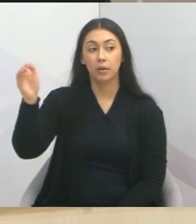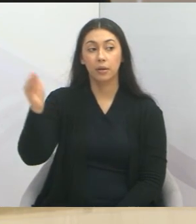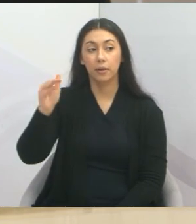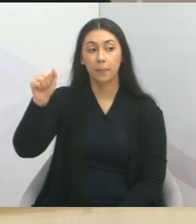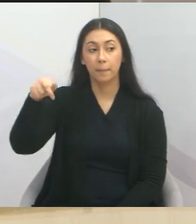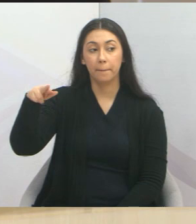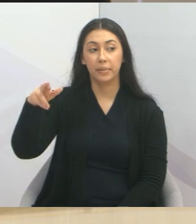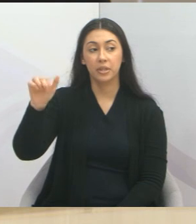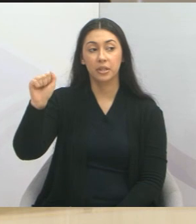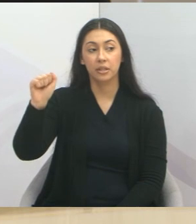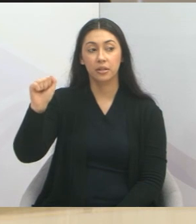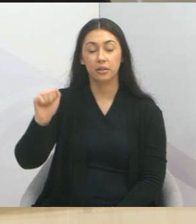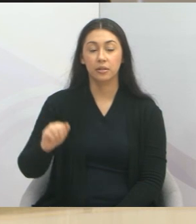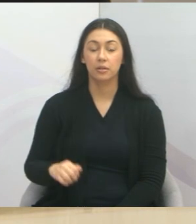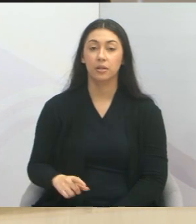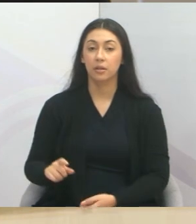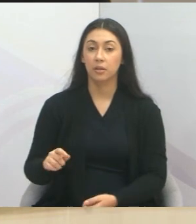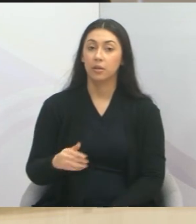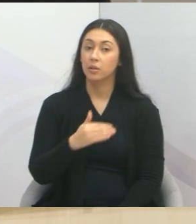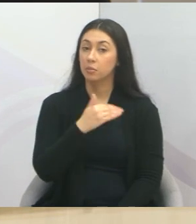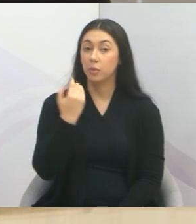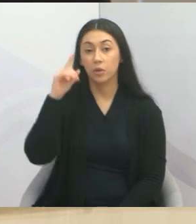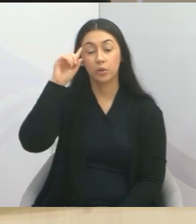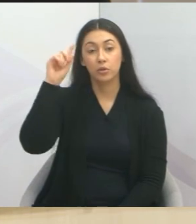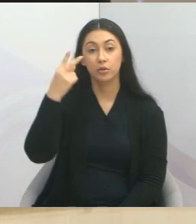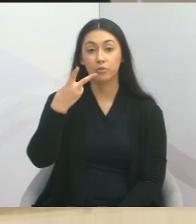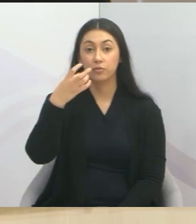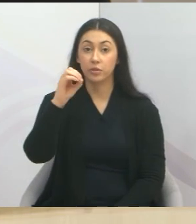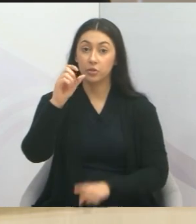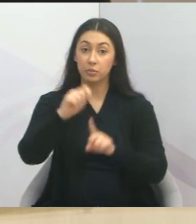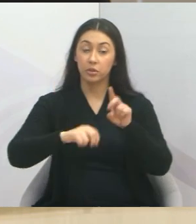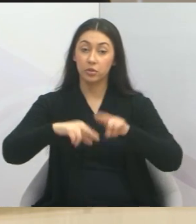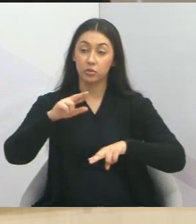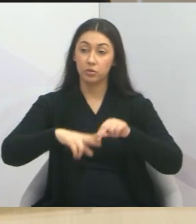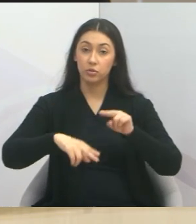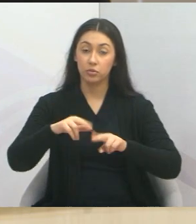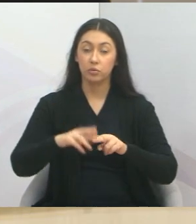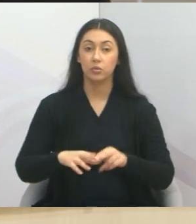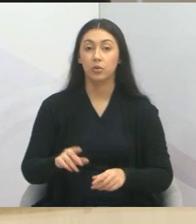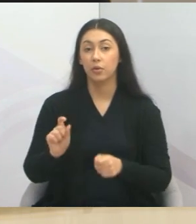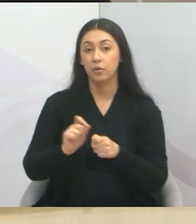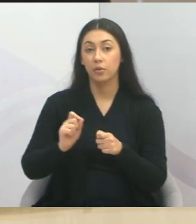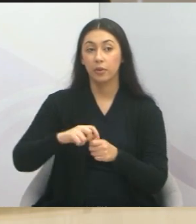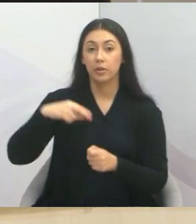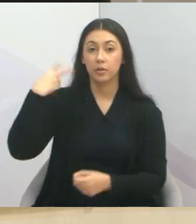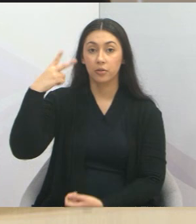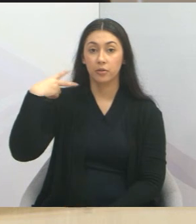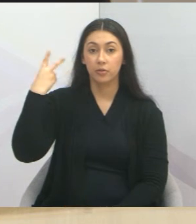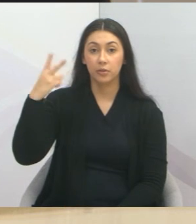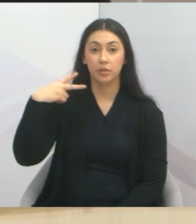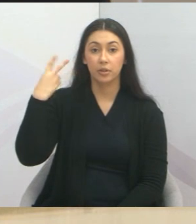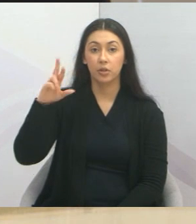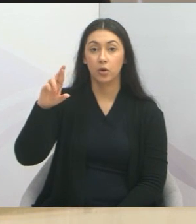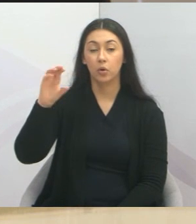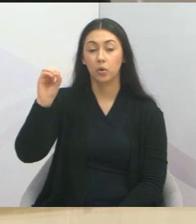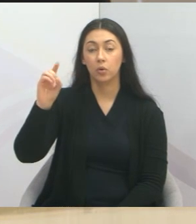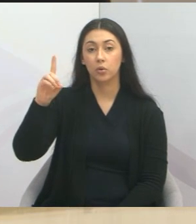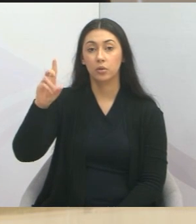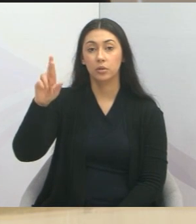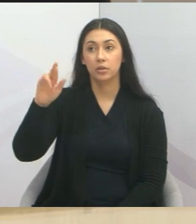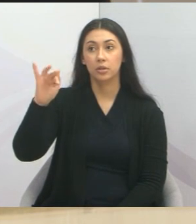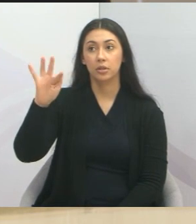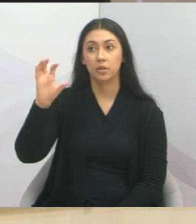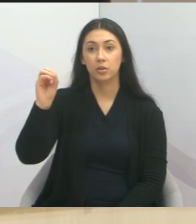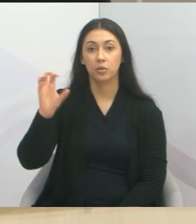Maria Pereira de Jesus falecida em 20 de junho 2021 voto formulada pelo vereador Dr Rodrigo